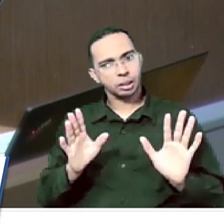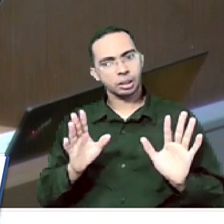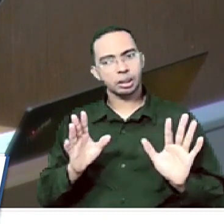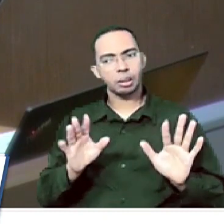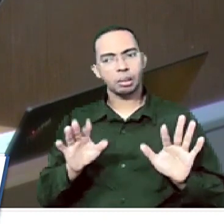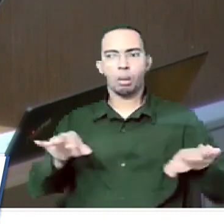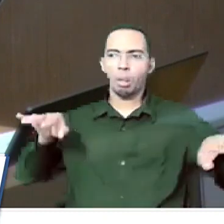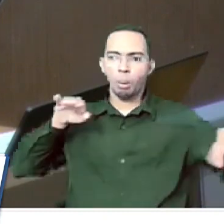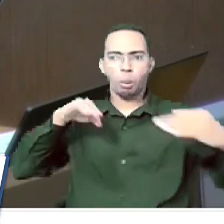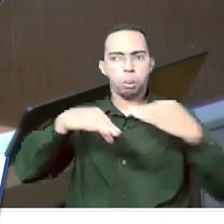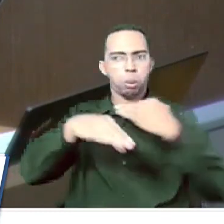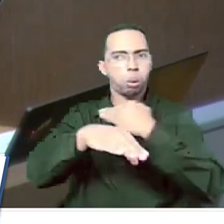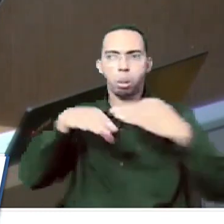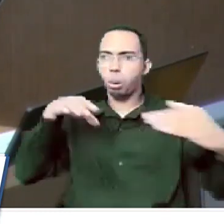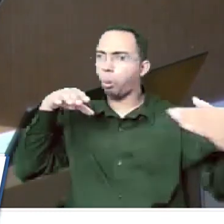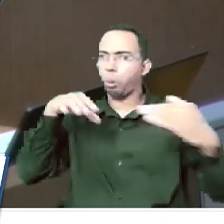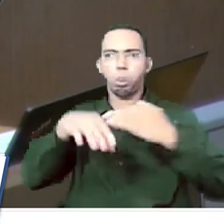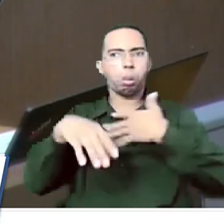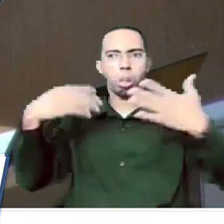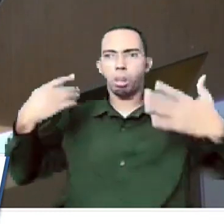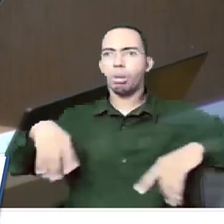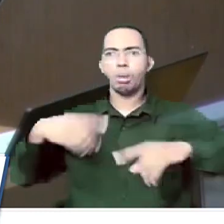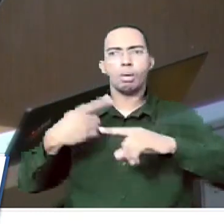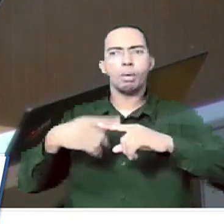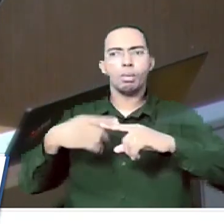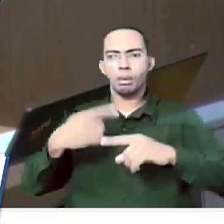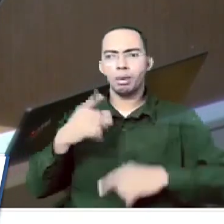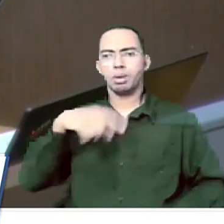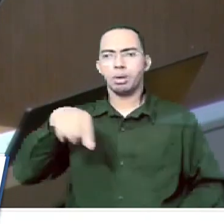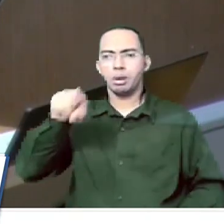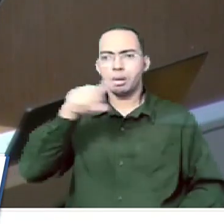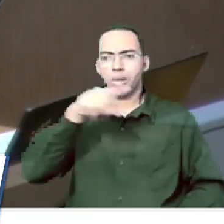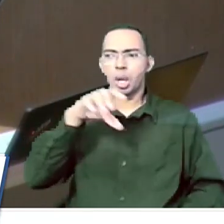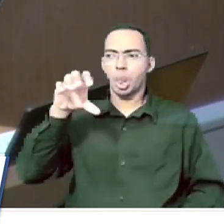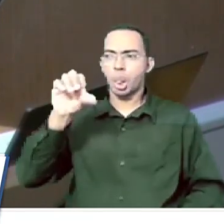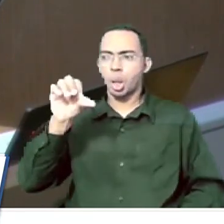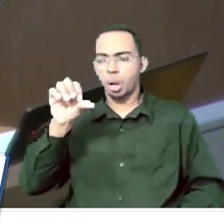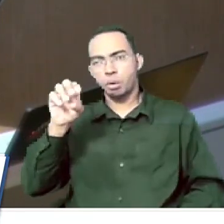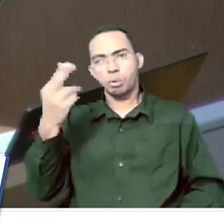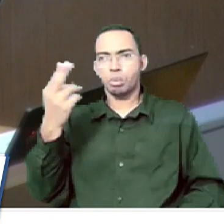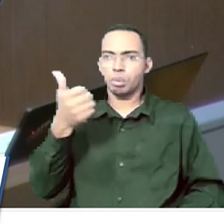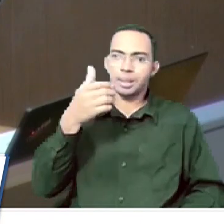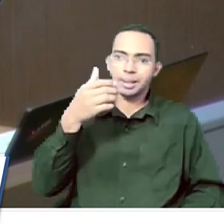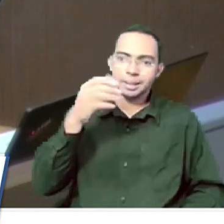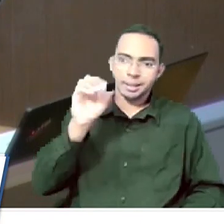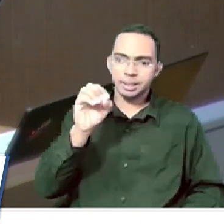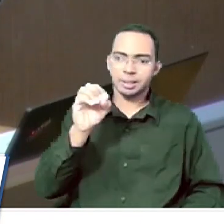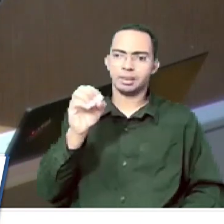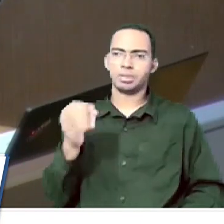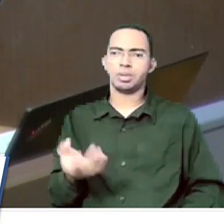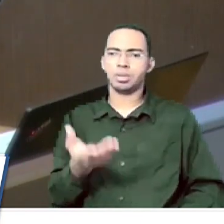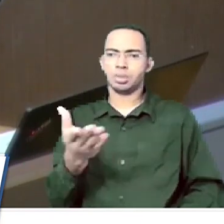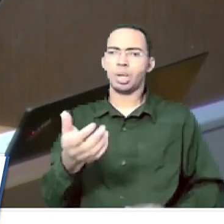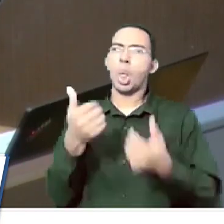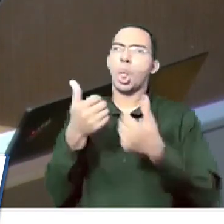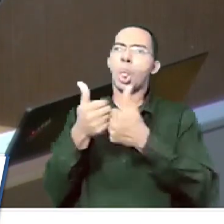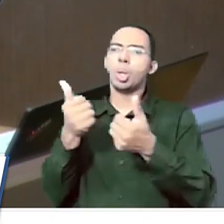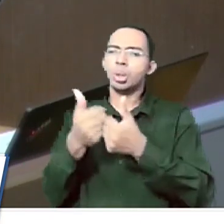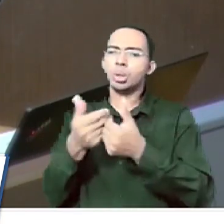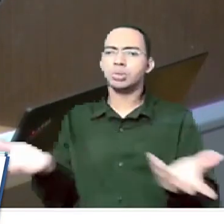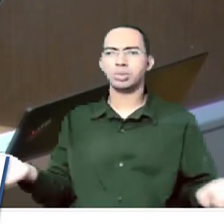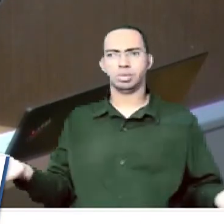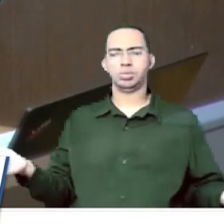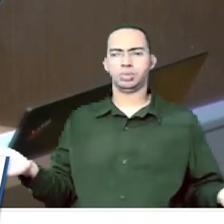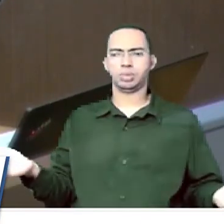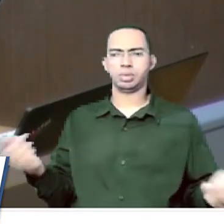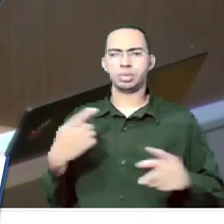comum. Por que esses 9, ou mesmo os 10 carros, não vão de ônibus? Porque estão indo